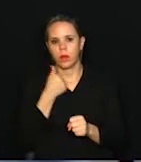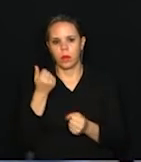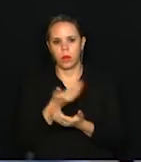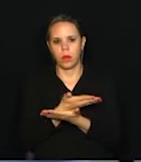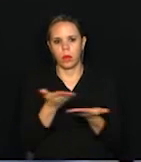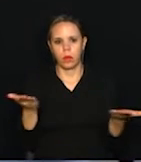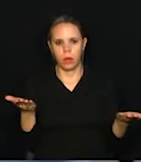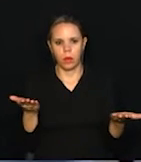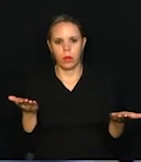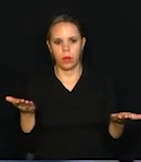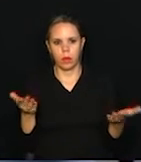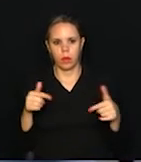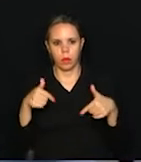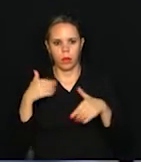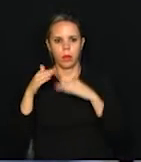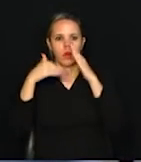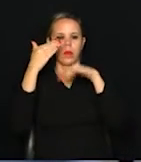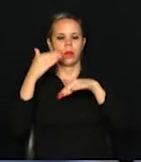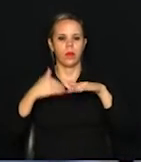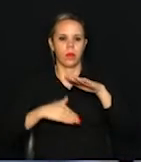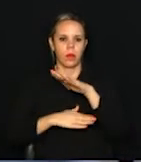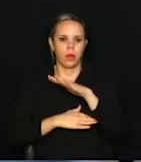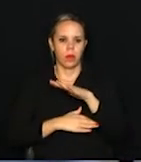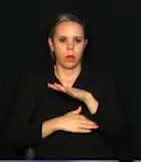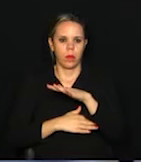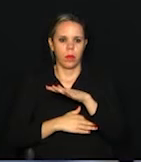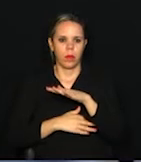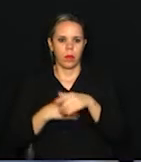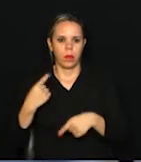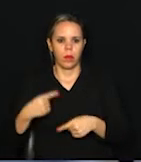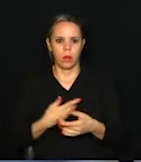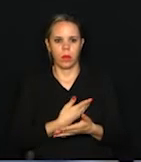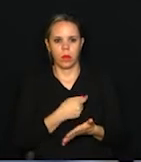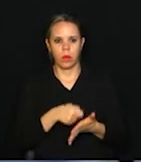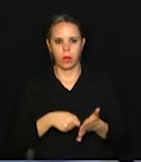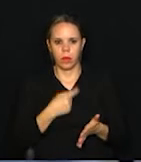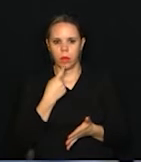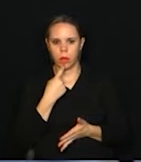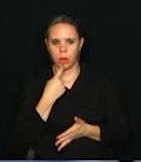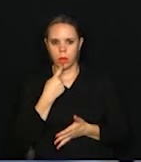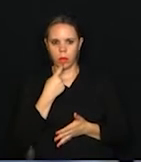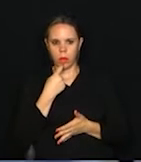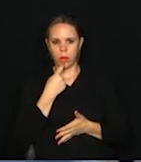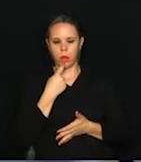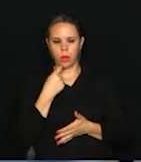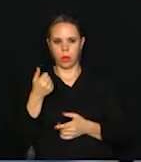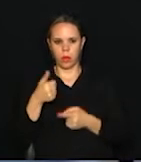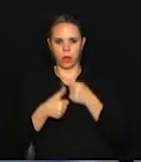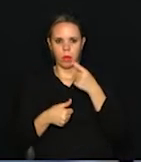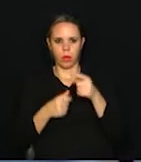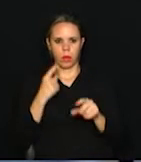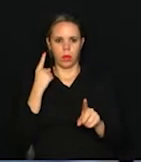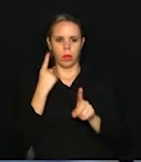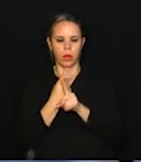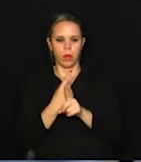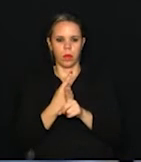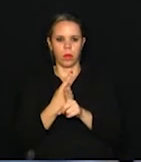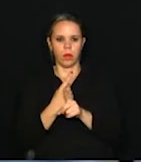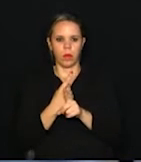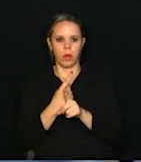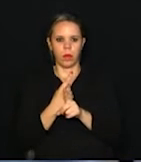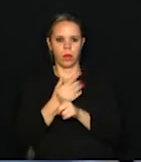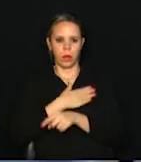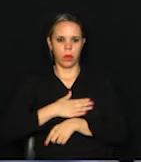aí no avanço legislativo, no arcabouço aqui das políticas públicas de Campinas. Então, é o nosso primeiro encontro, eu me sinto muito honrado,